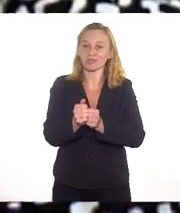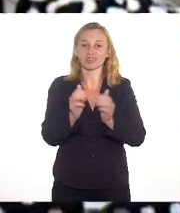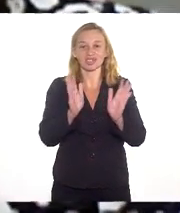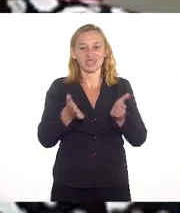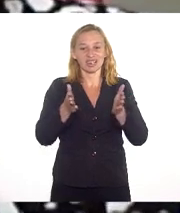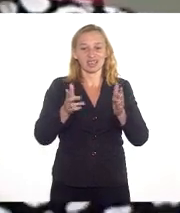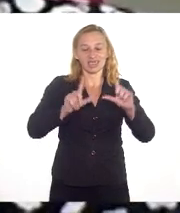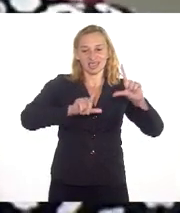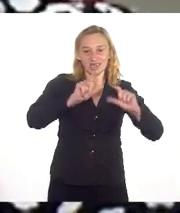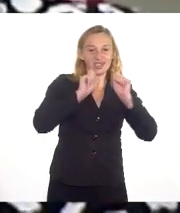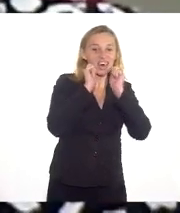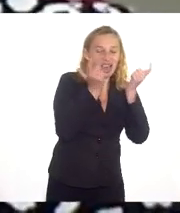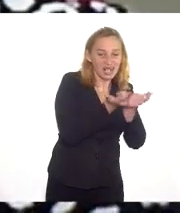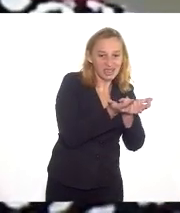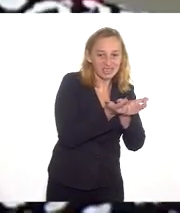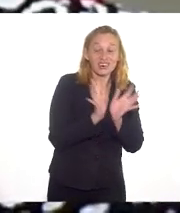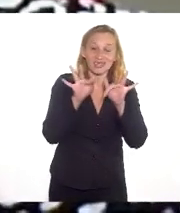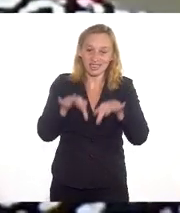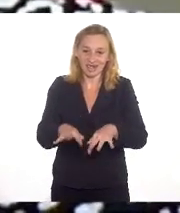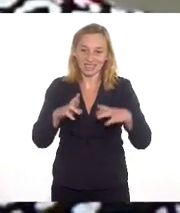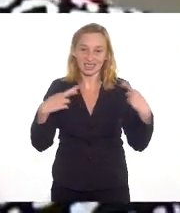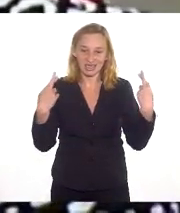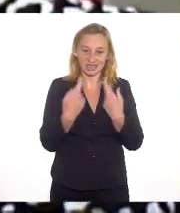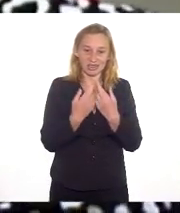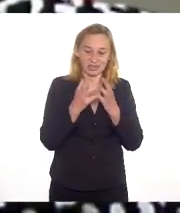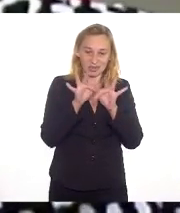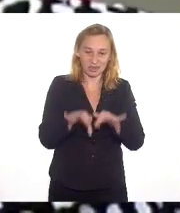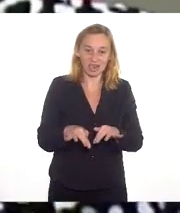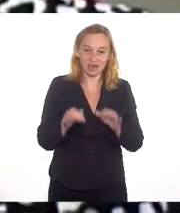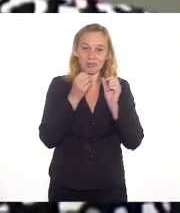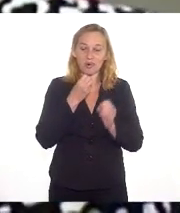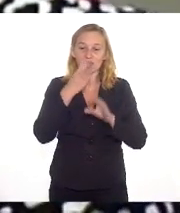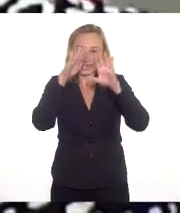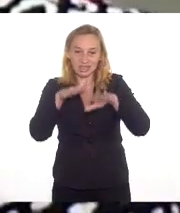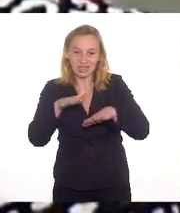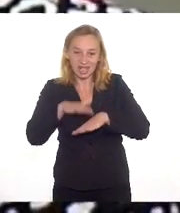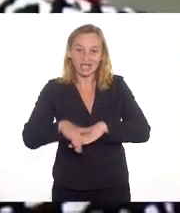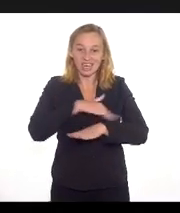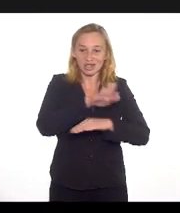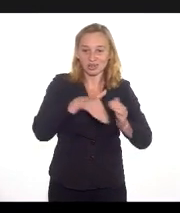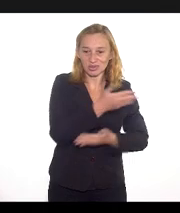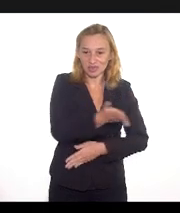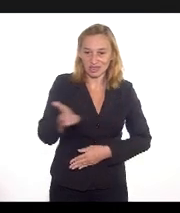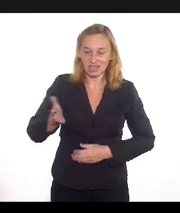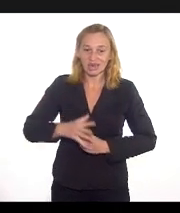pela TV Alerj. Declaro encerrado o expediente final. Boa tarde a todas e todos.